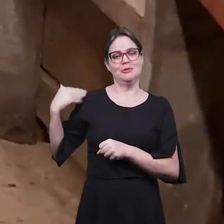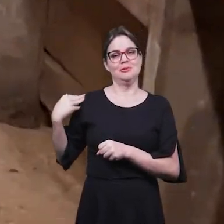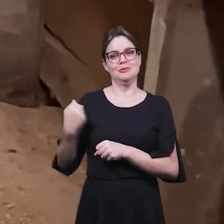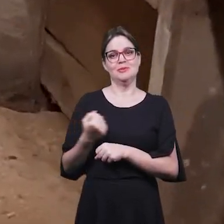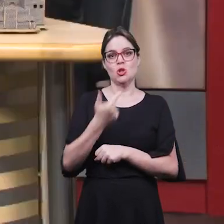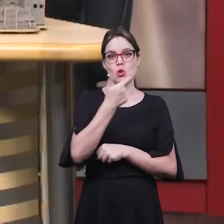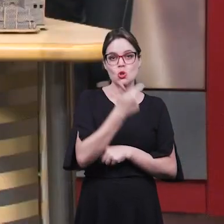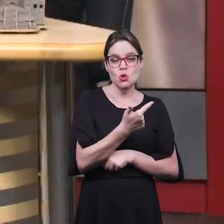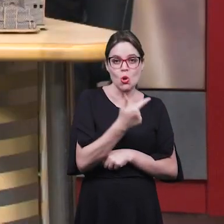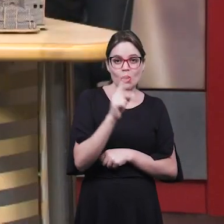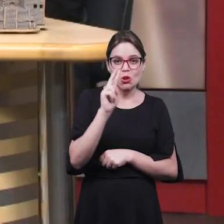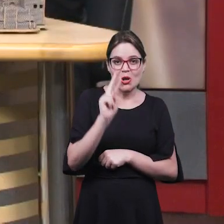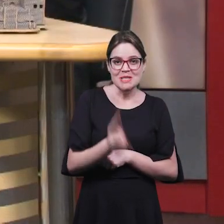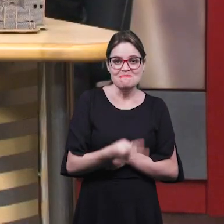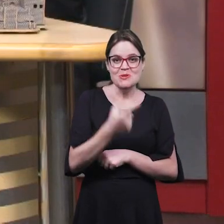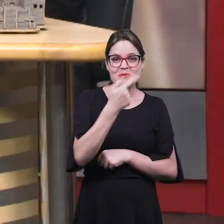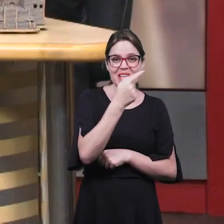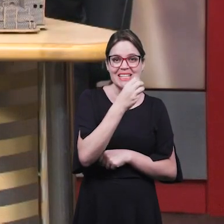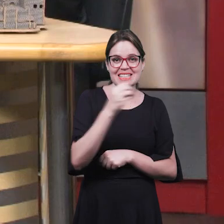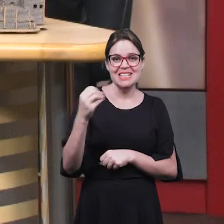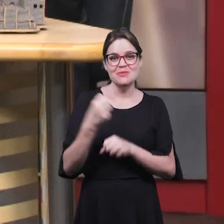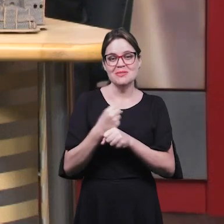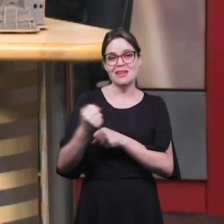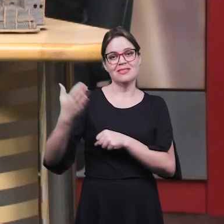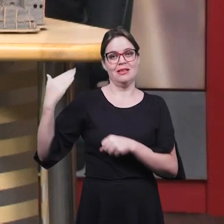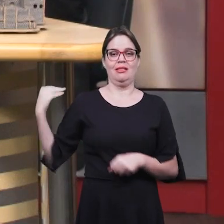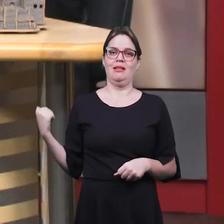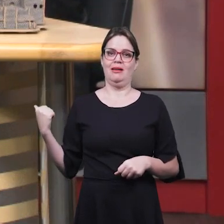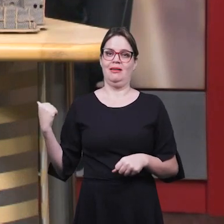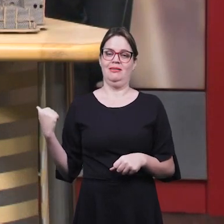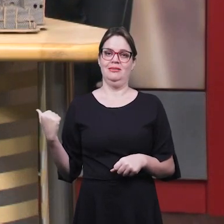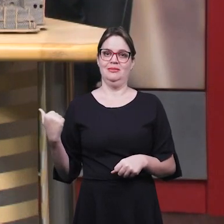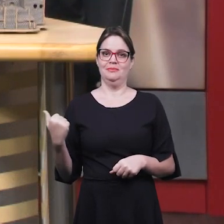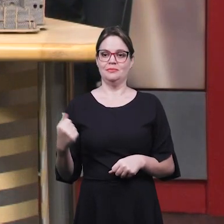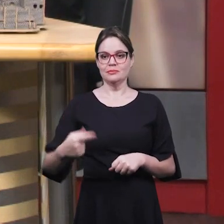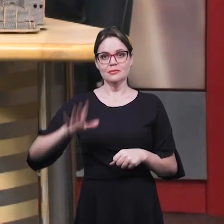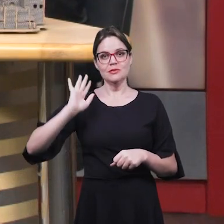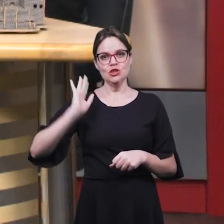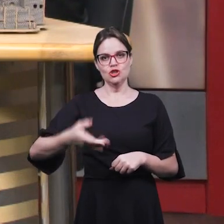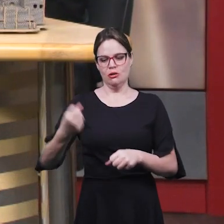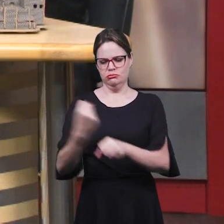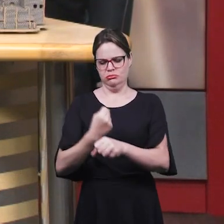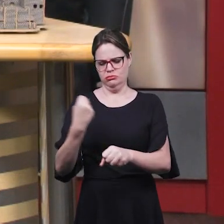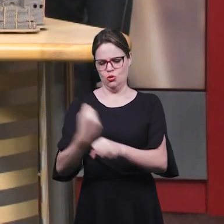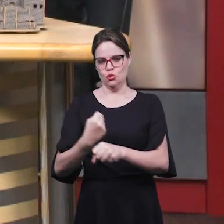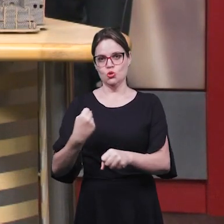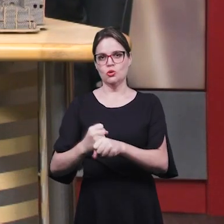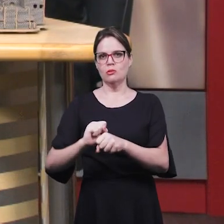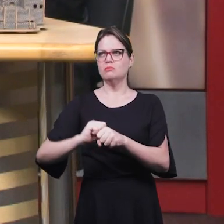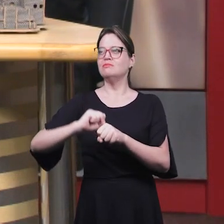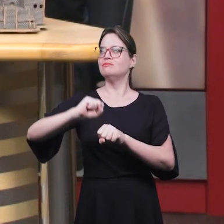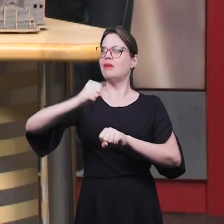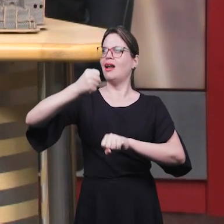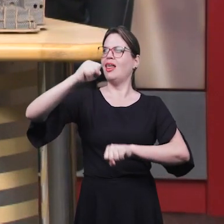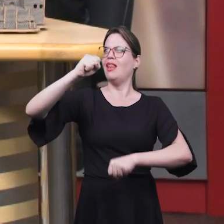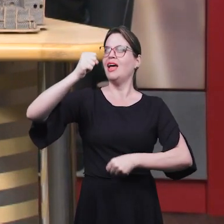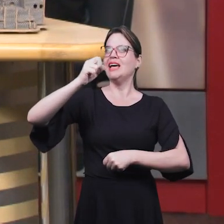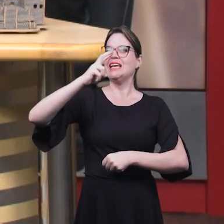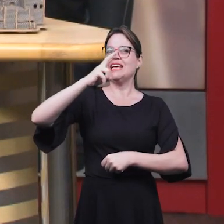de Ezequias, e está ali o túnel, né, que com 533 metros, nós entramos